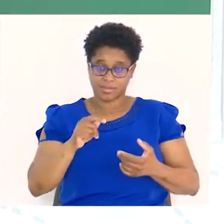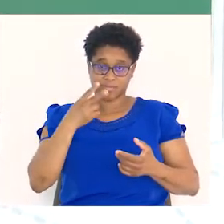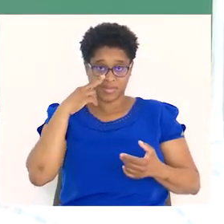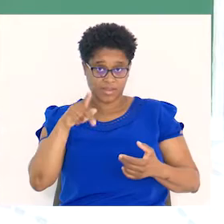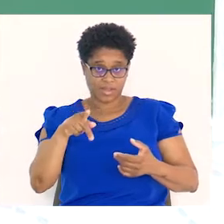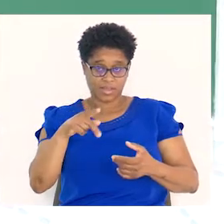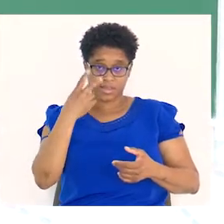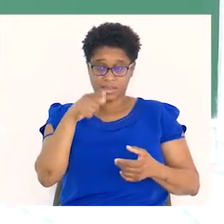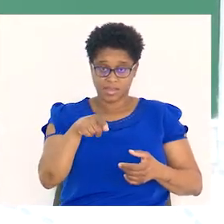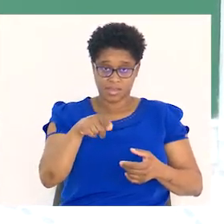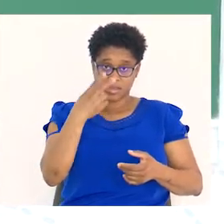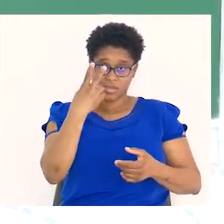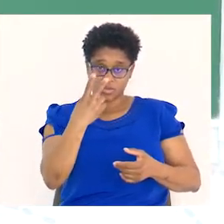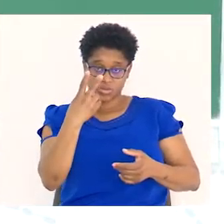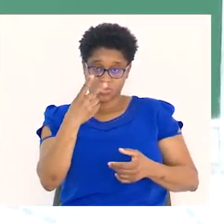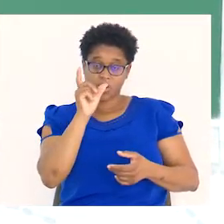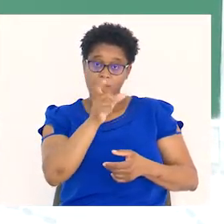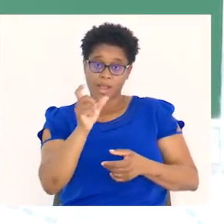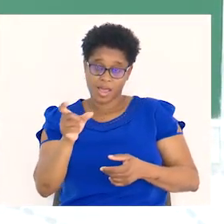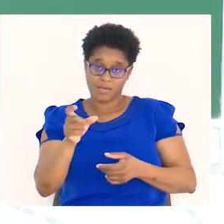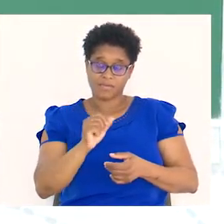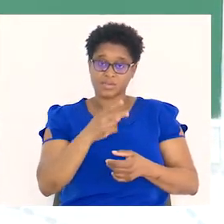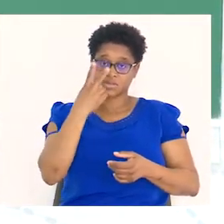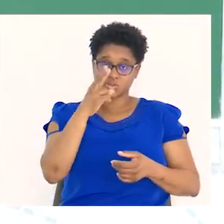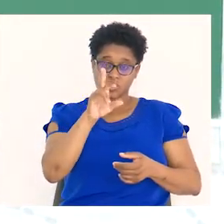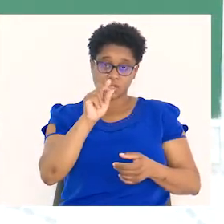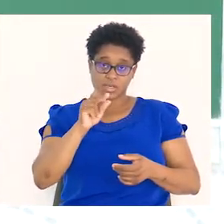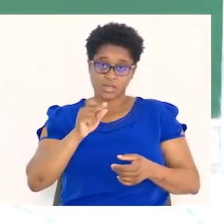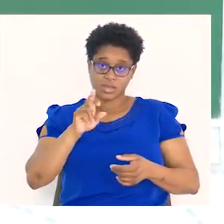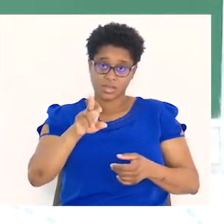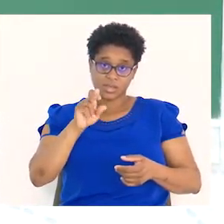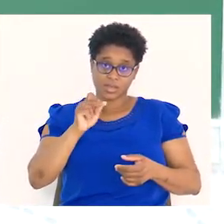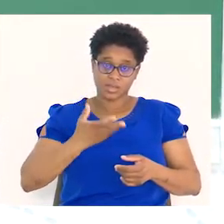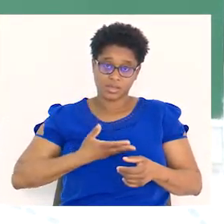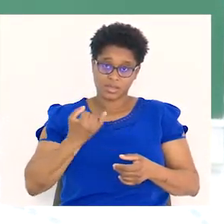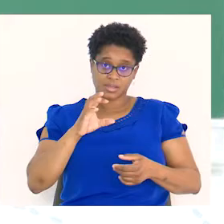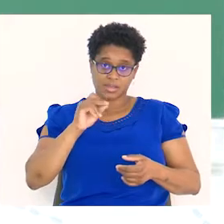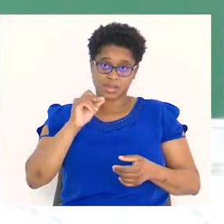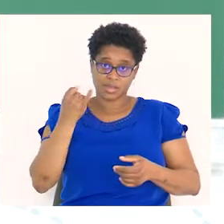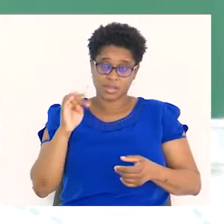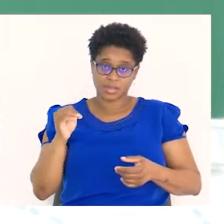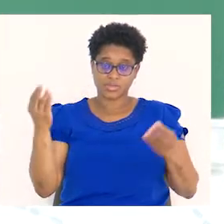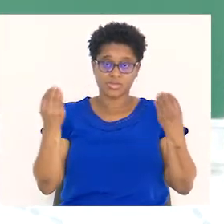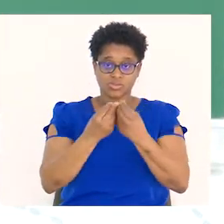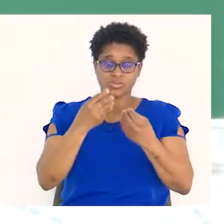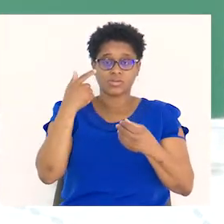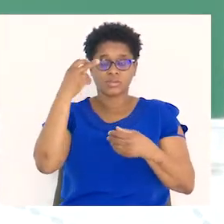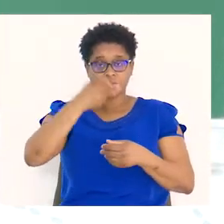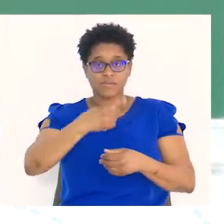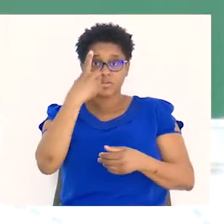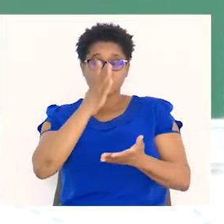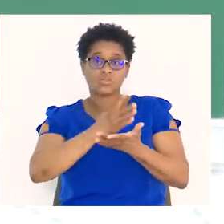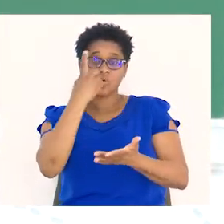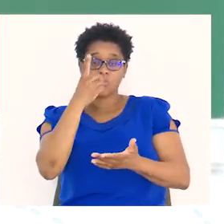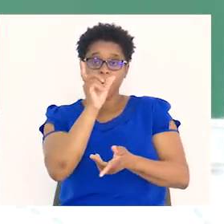Repara que aqui tu tens duas palavras, dois radicais, que